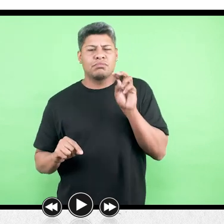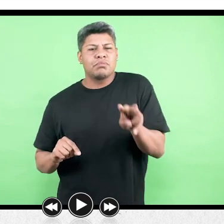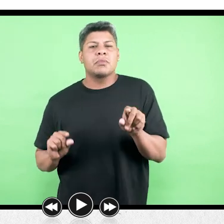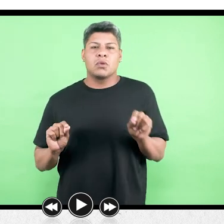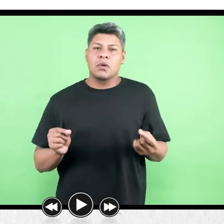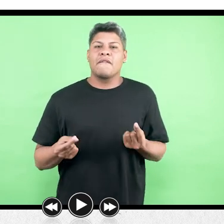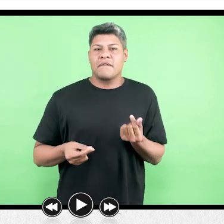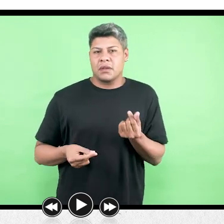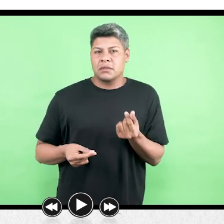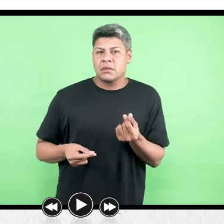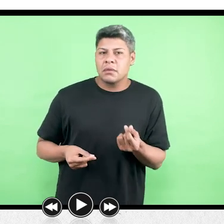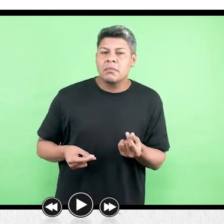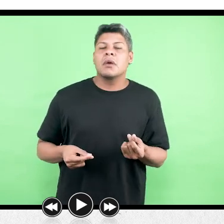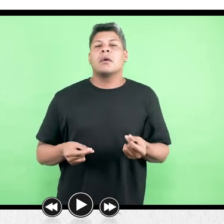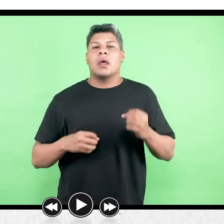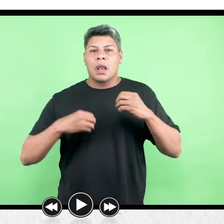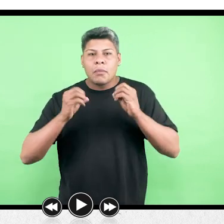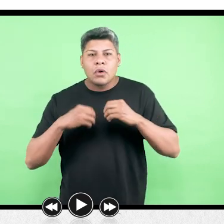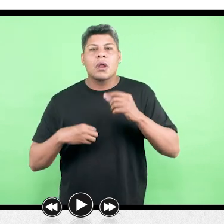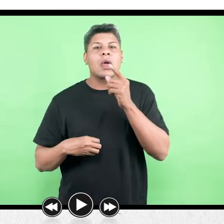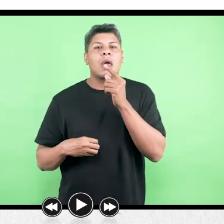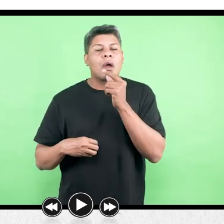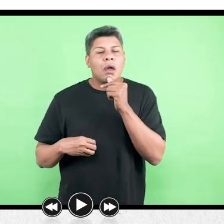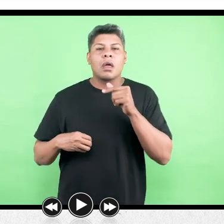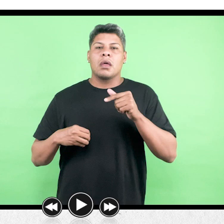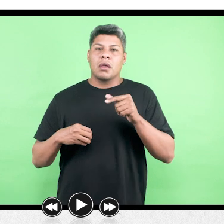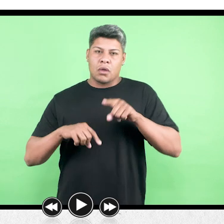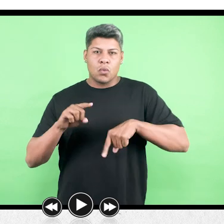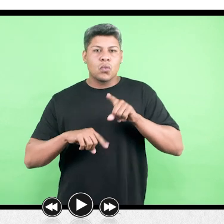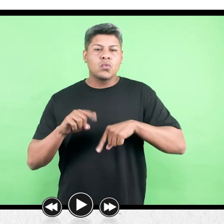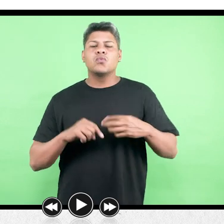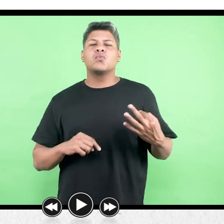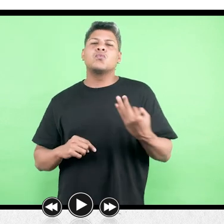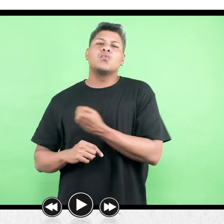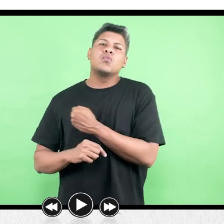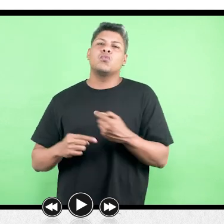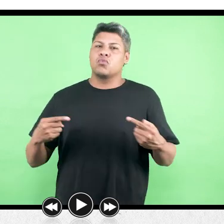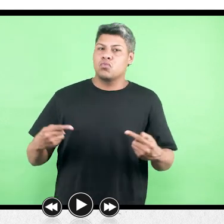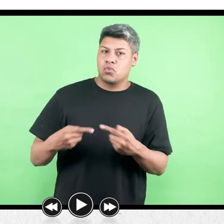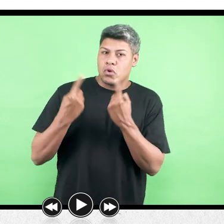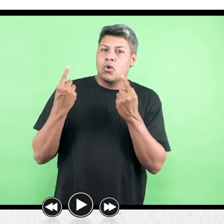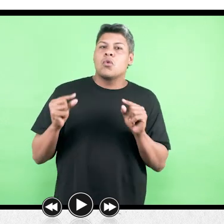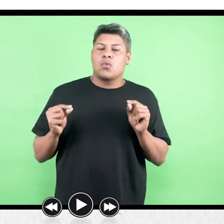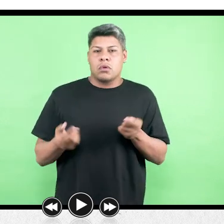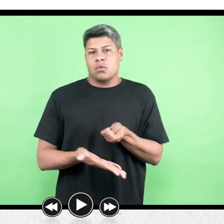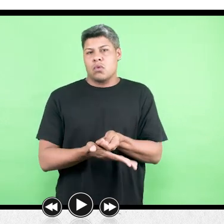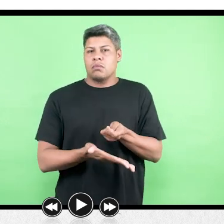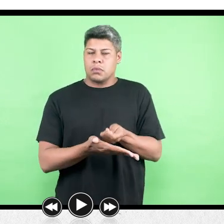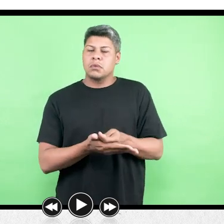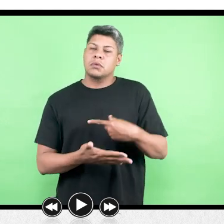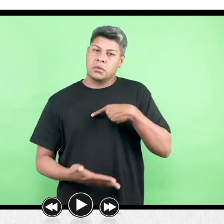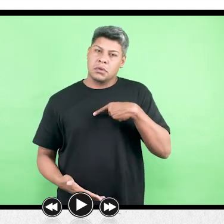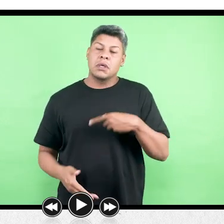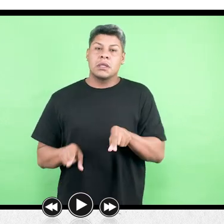administrar financeiramente, elaborar plano de recursos hídricos para apreciação, enfim, propor ao comitê, e isso tudo vai estar pertinente à questão da cobrança.